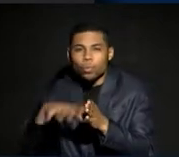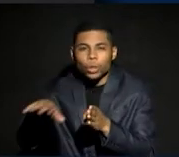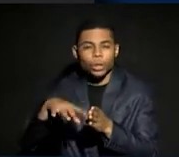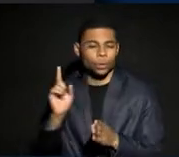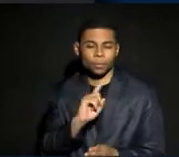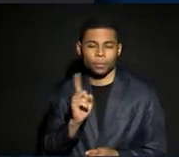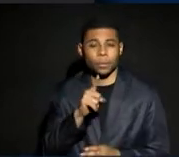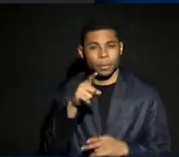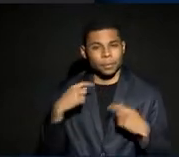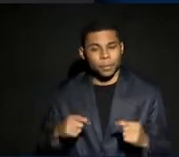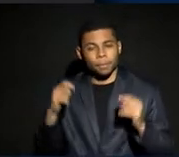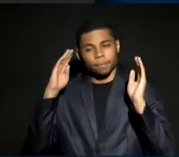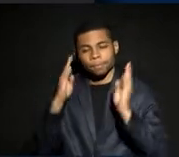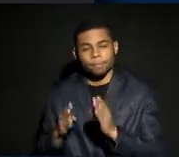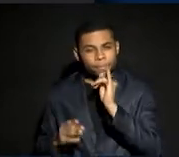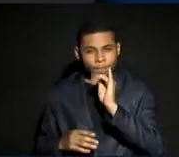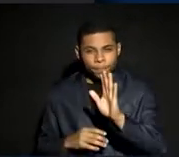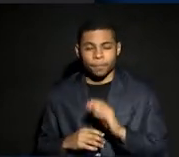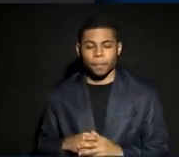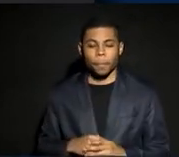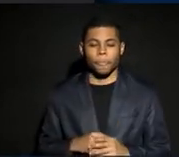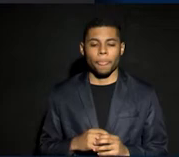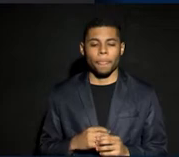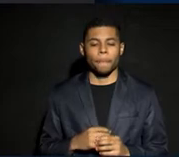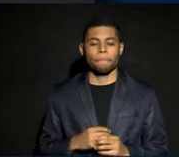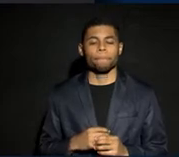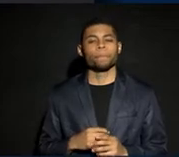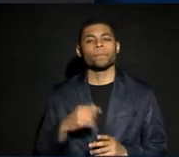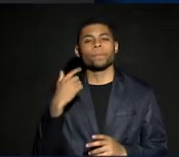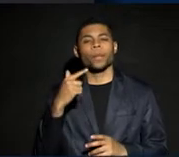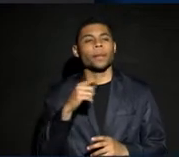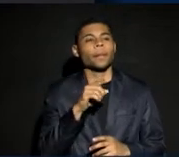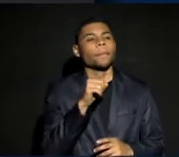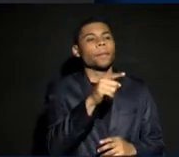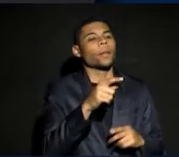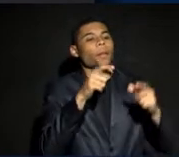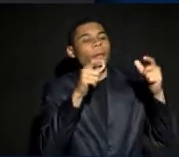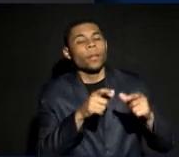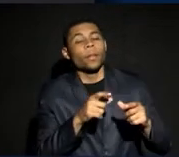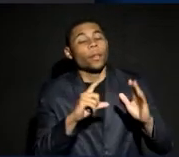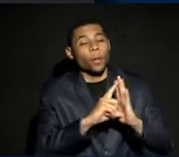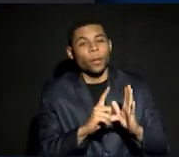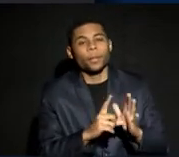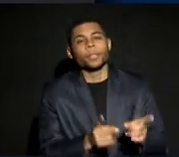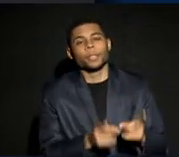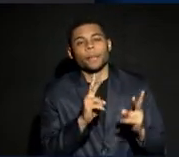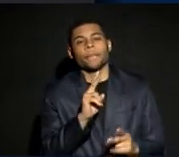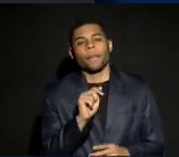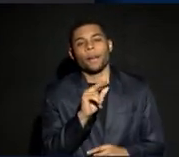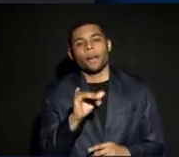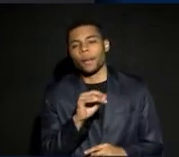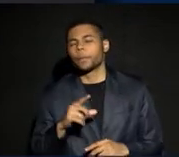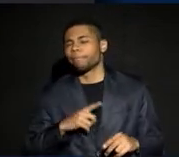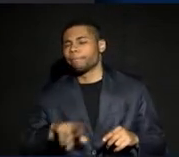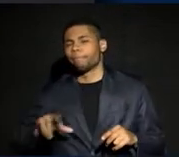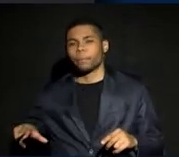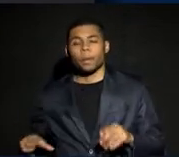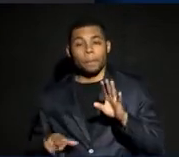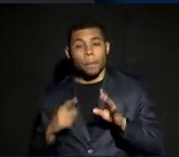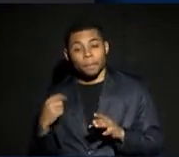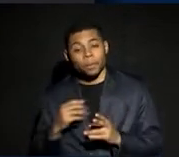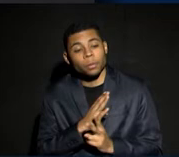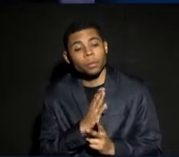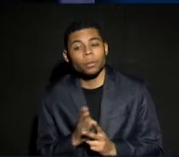trabalhar... E o Estado não vai ter loja de varejo, o Estado não vai ter uma porção de coisa, mas ele tem que trabalhar nas duas